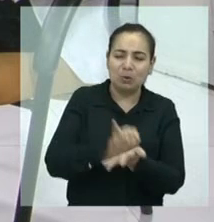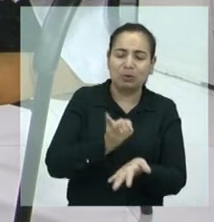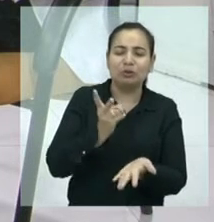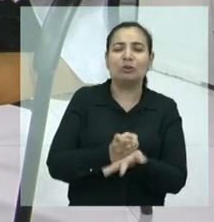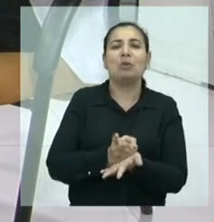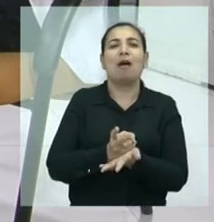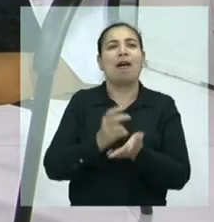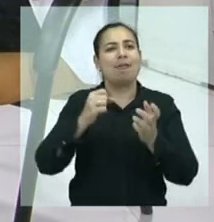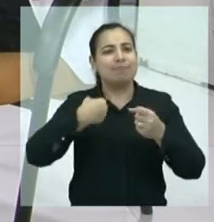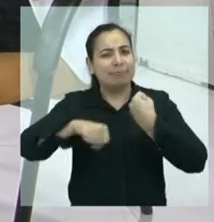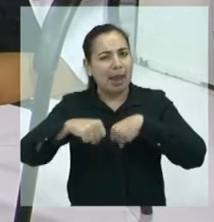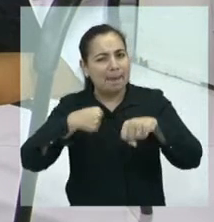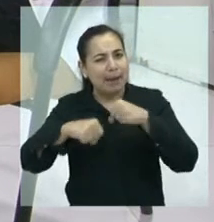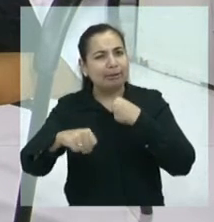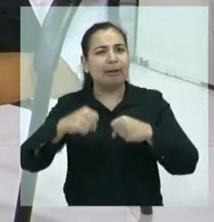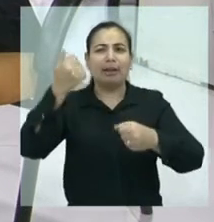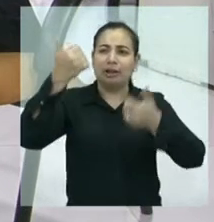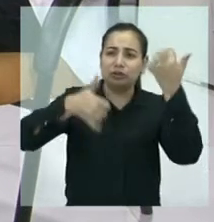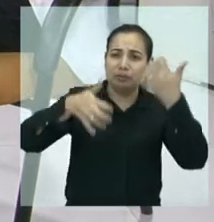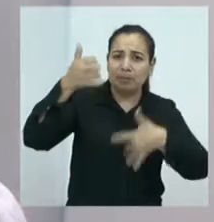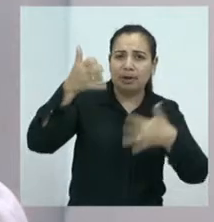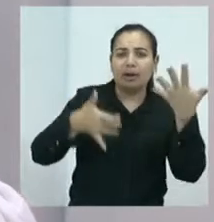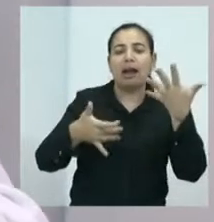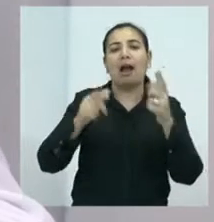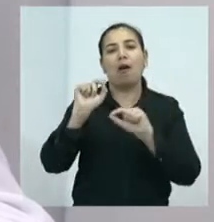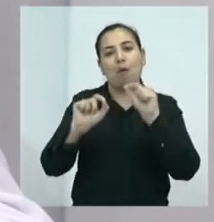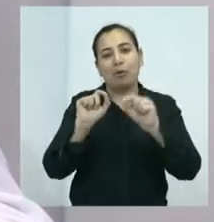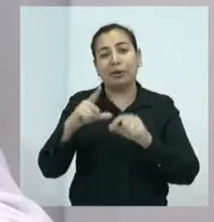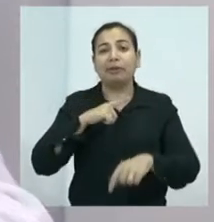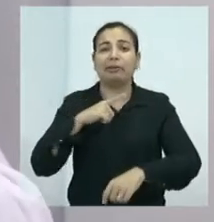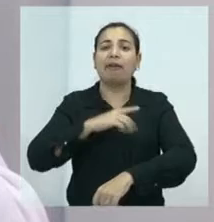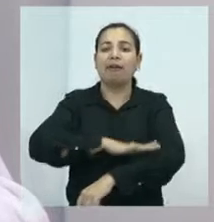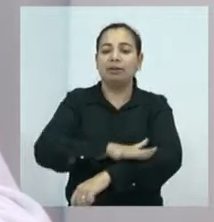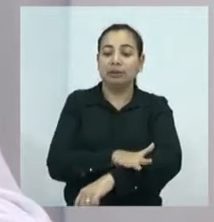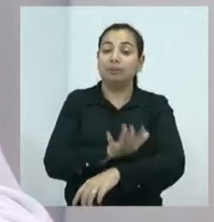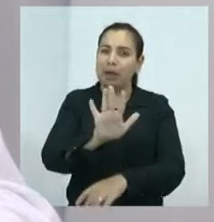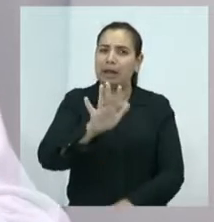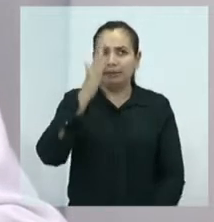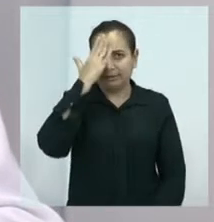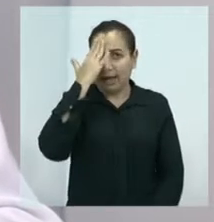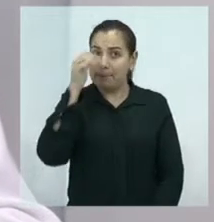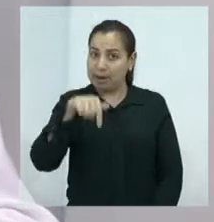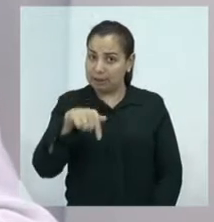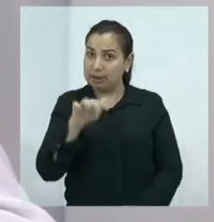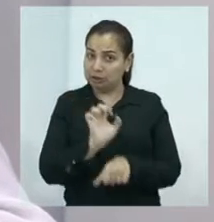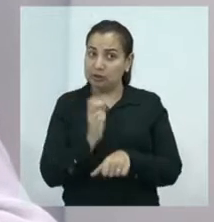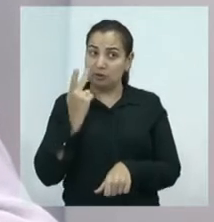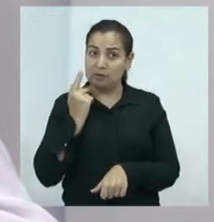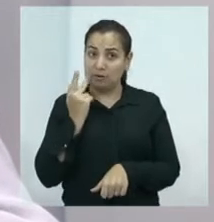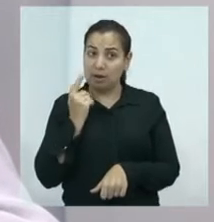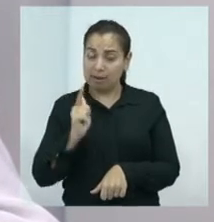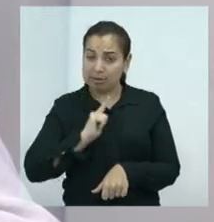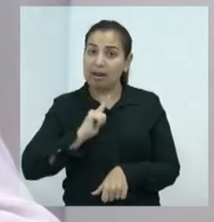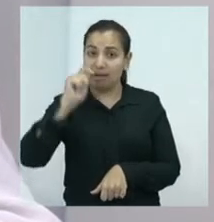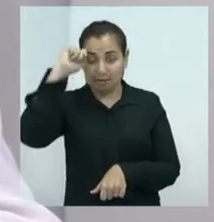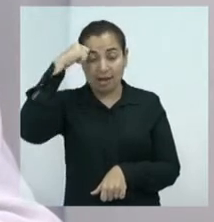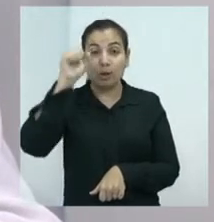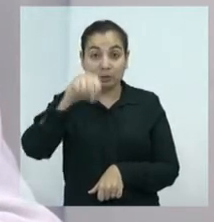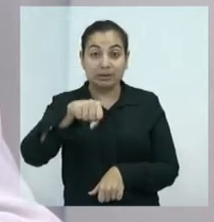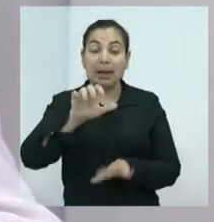racismo. Está superado que a gente hoje tem compreensão de que no Ceará tem negro, sim, mas a gente ainda